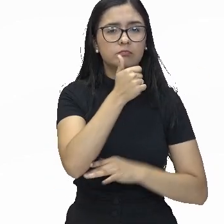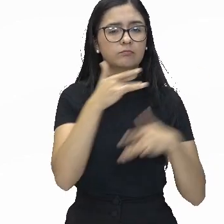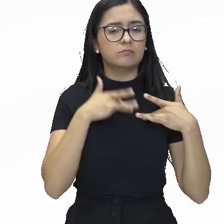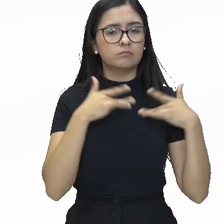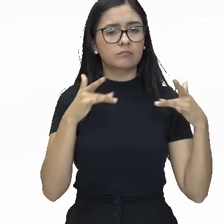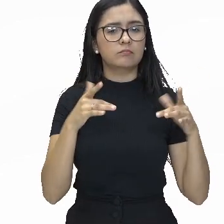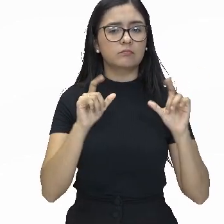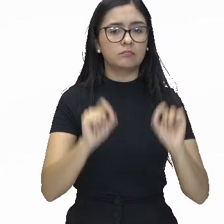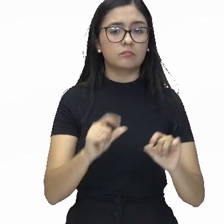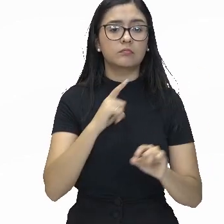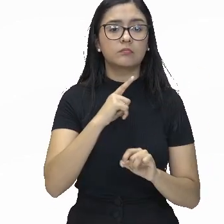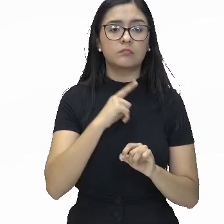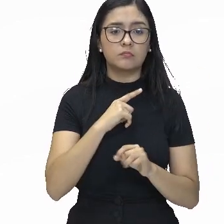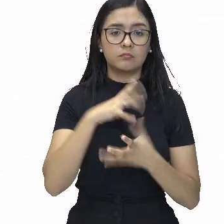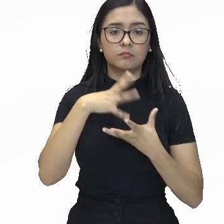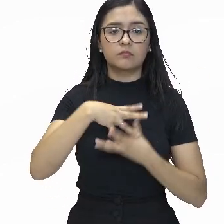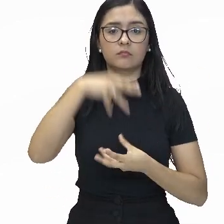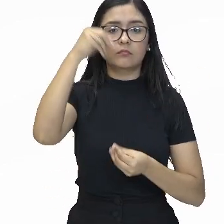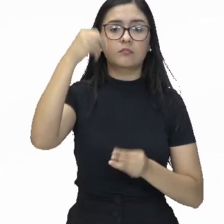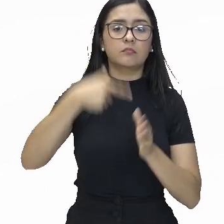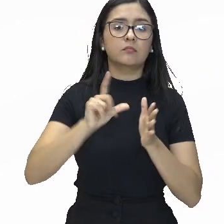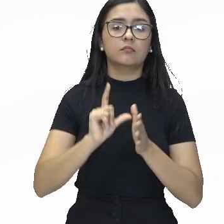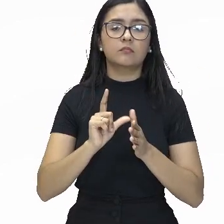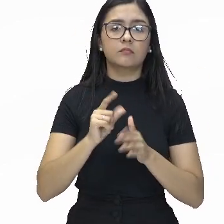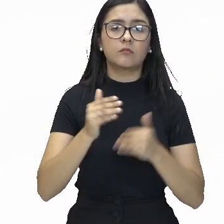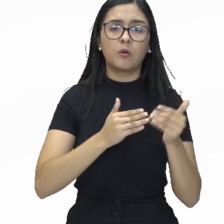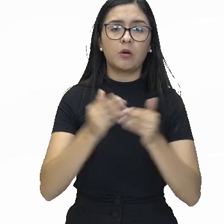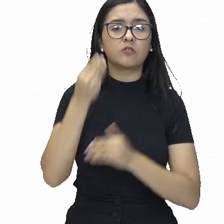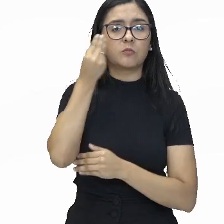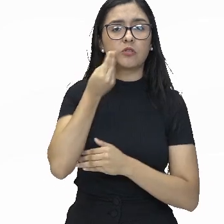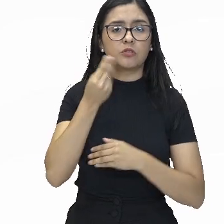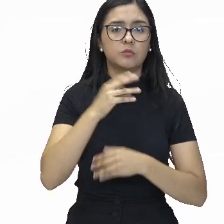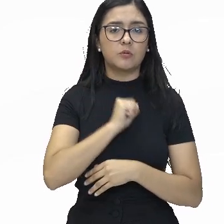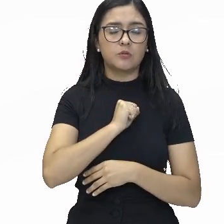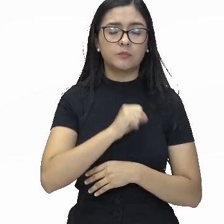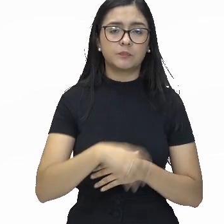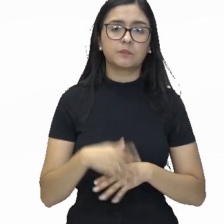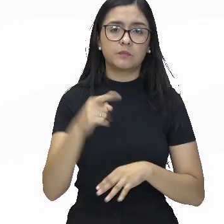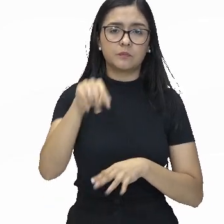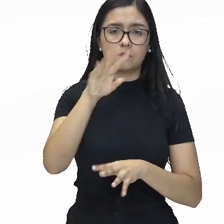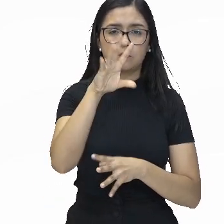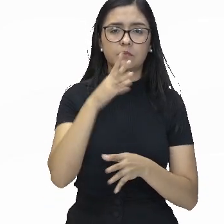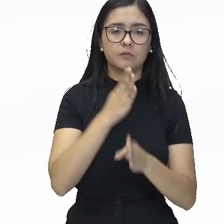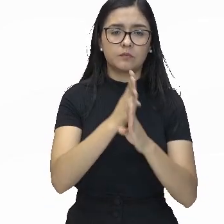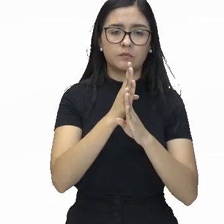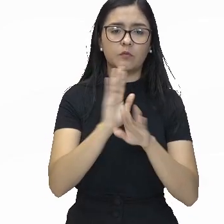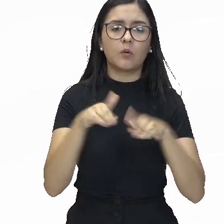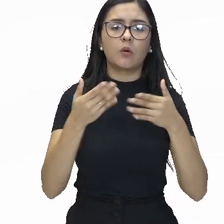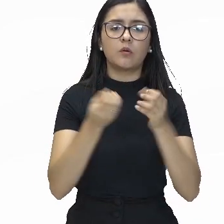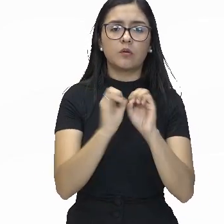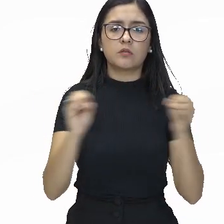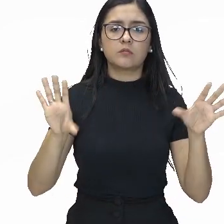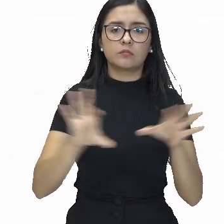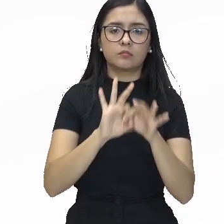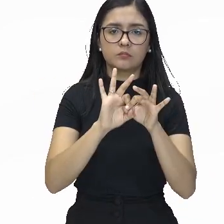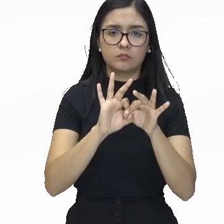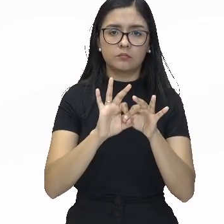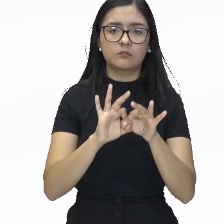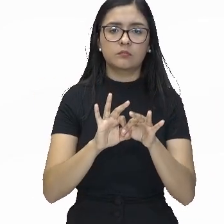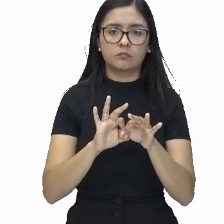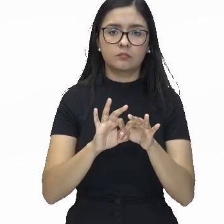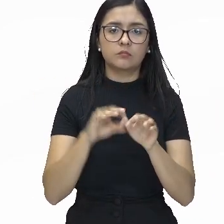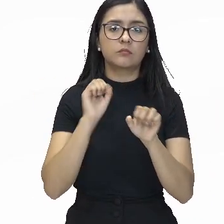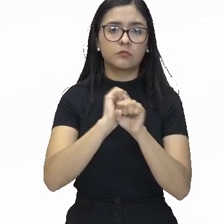que existe na alma antes de qualquer experiência amorosa. Vocês já identificaram a oração subordinada